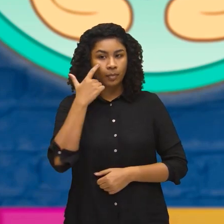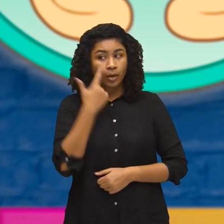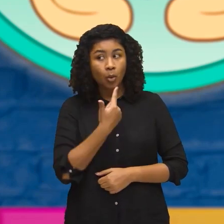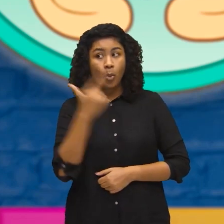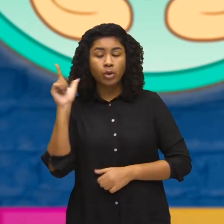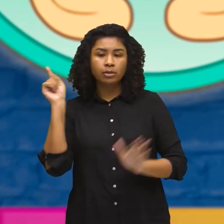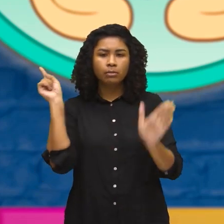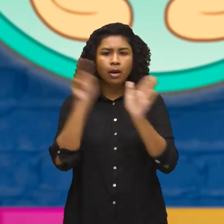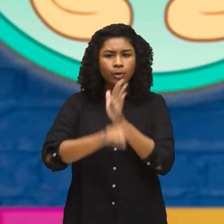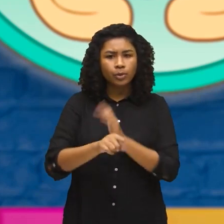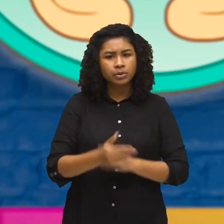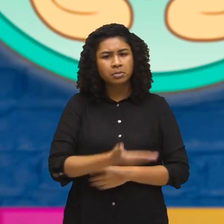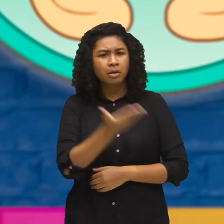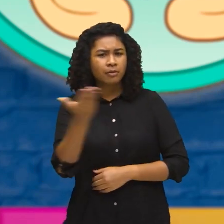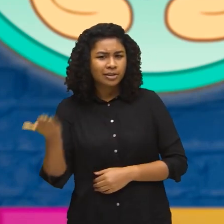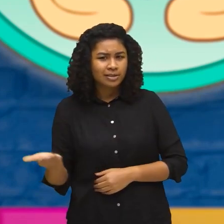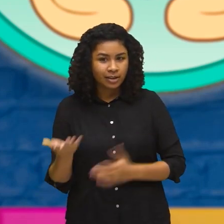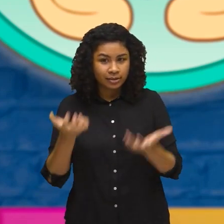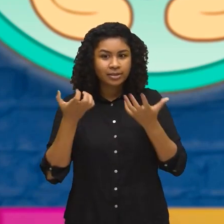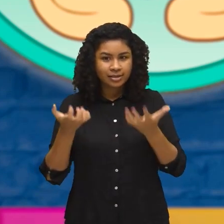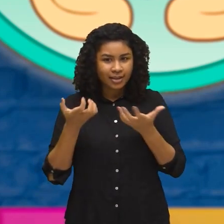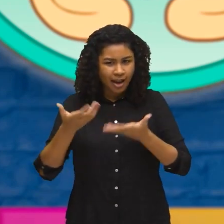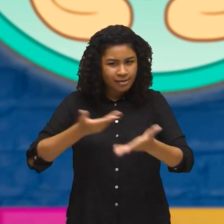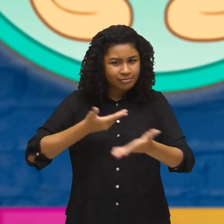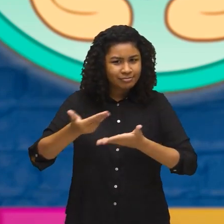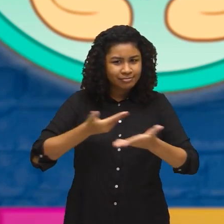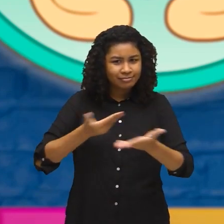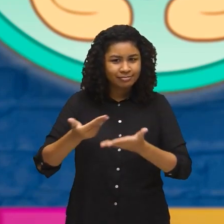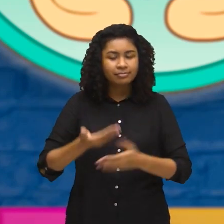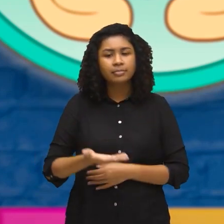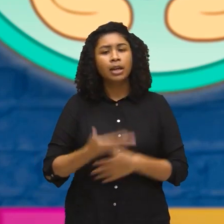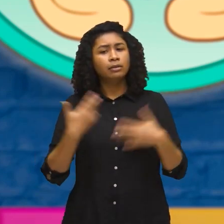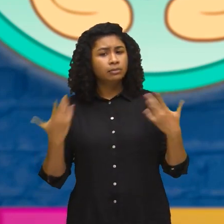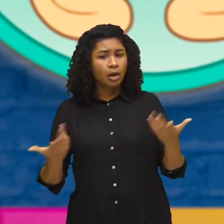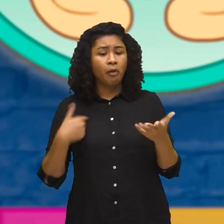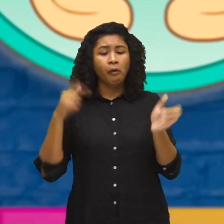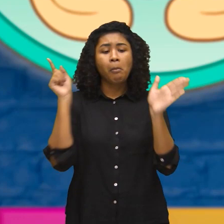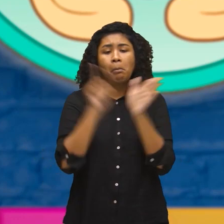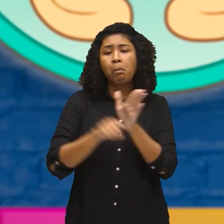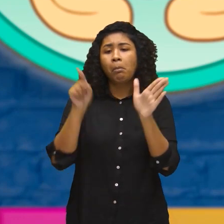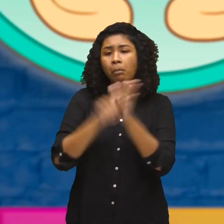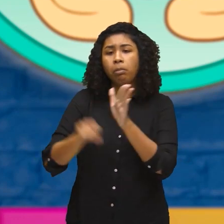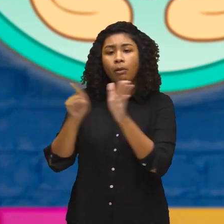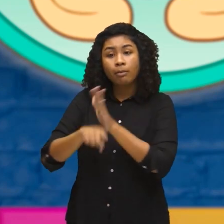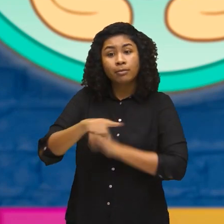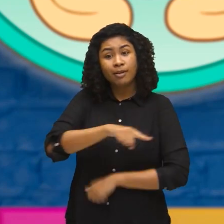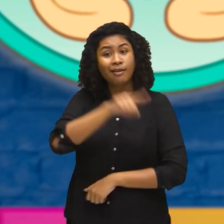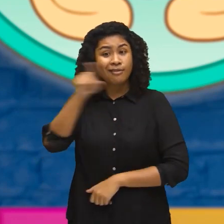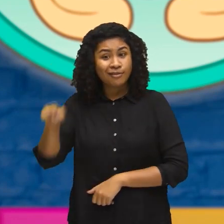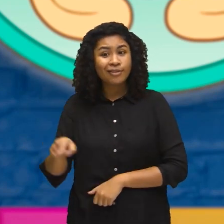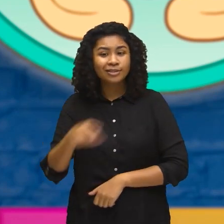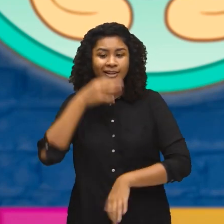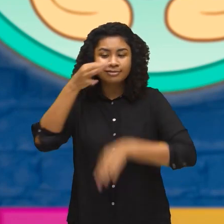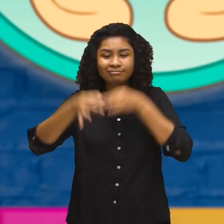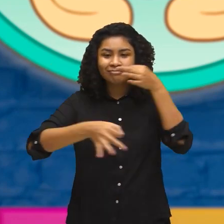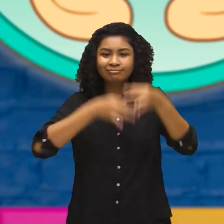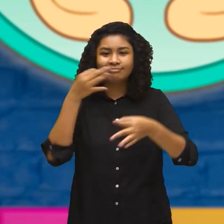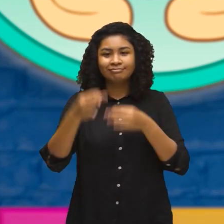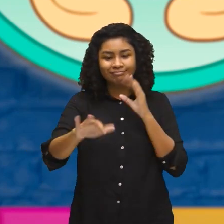perguntinha, já que vocês querem participar, então eu vou colocar as perguntas para a gente poder conversar